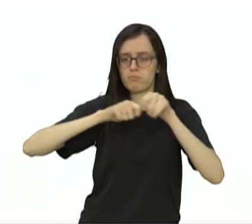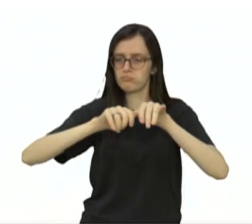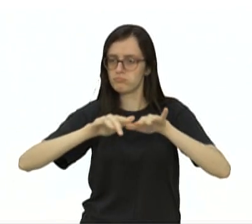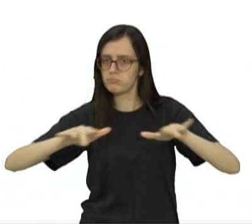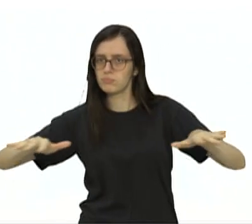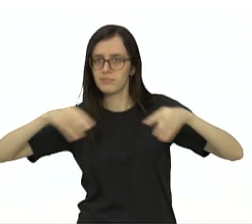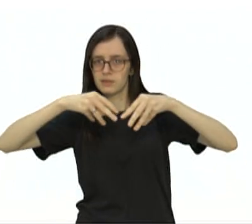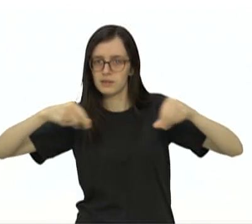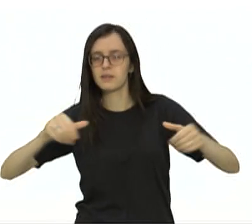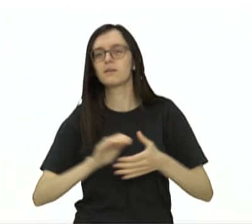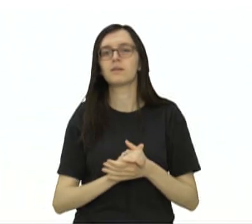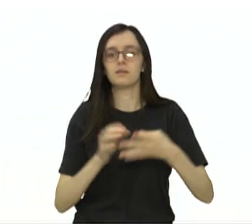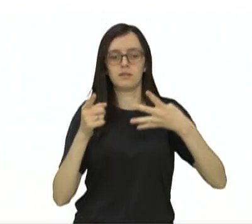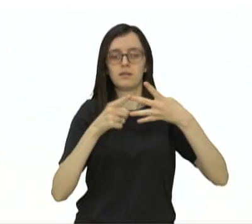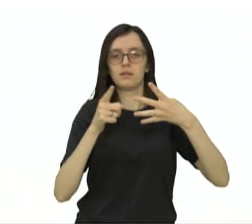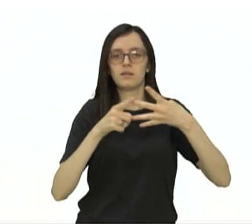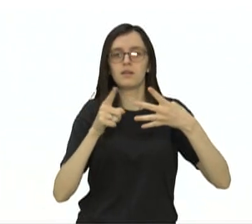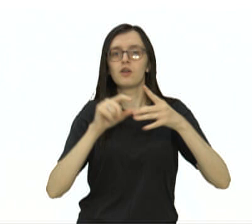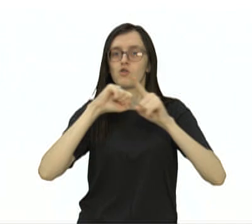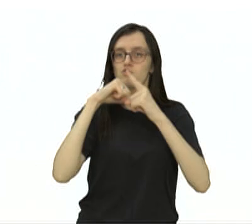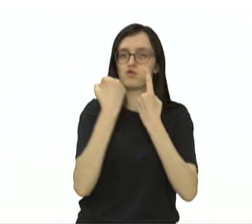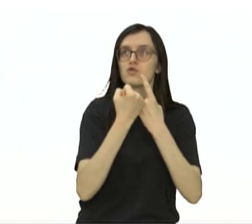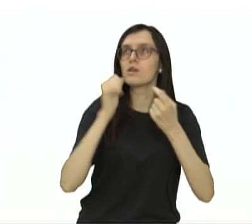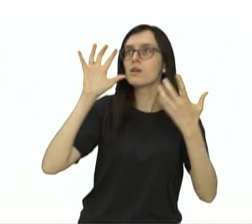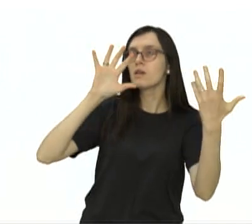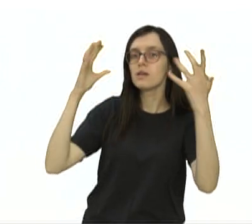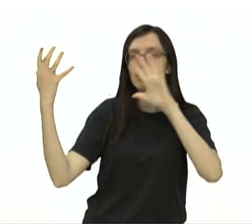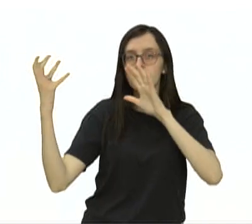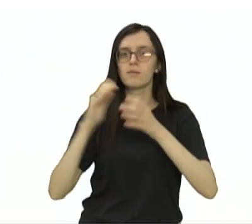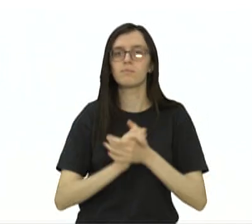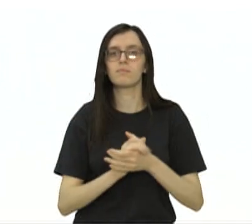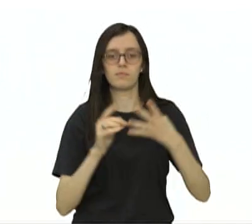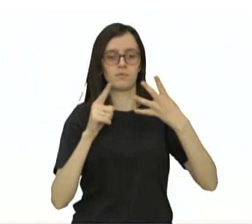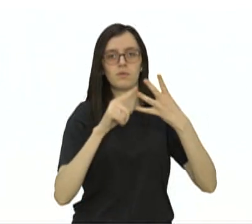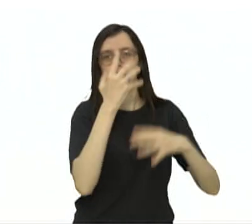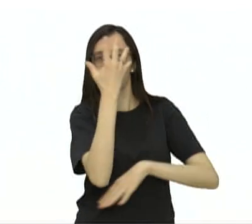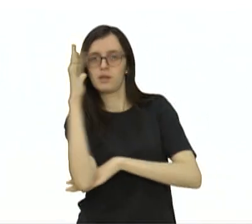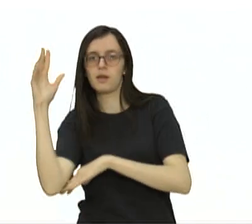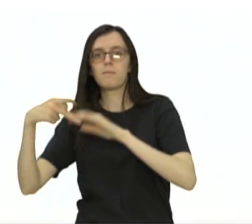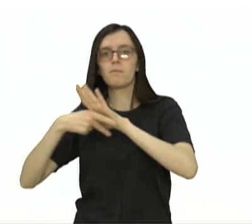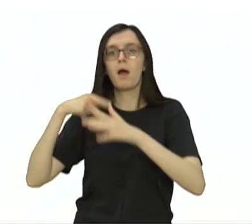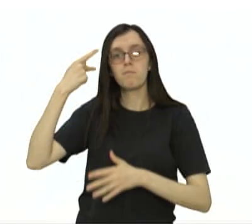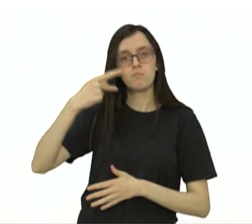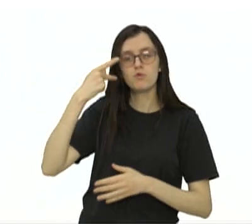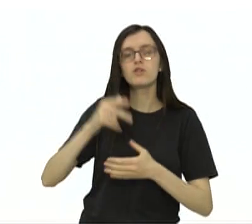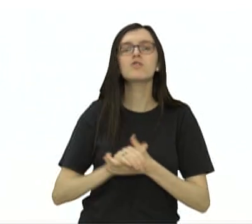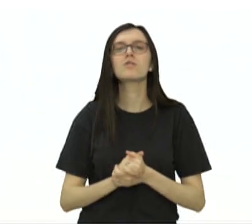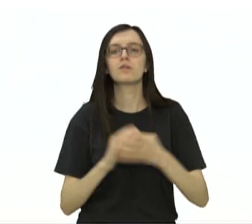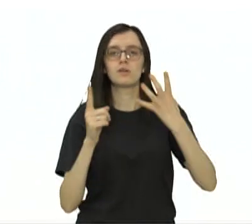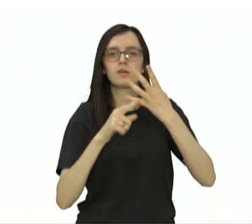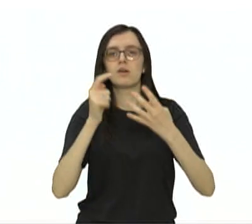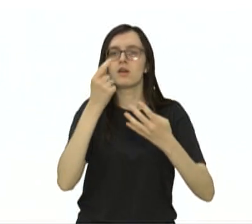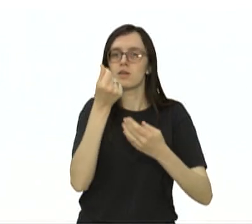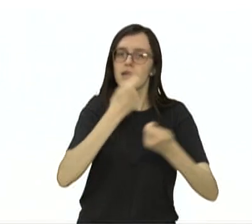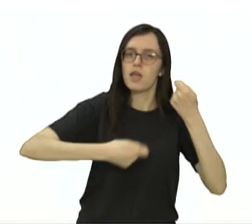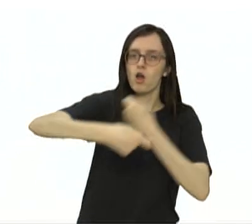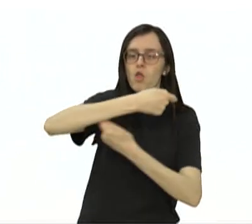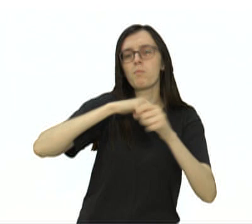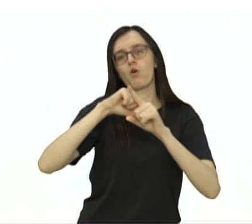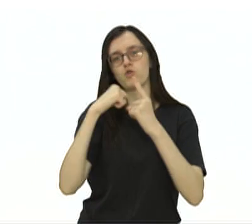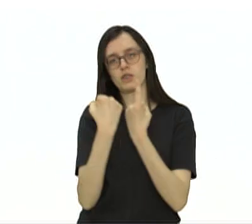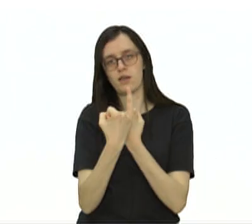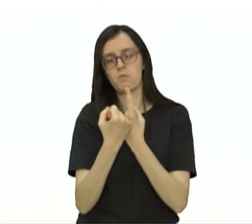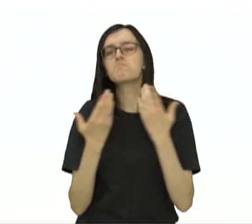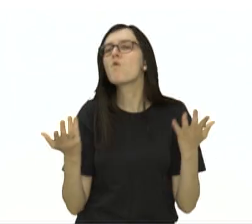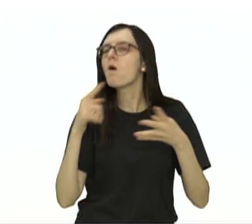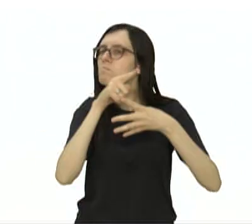B, sociais e clima. Letra C, ambientais e políticos. Ou letra D, econômicos e sociais. Então, agora